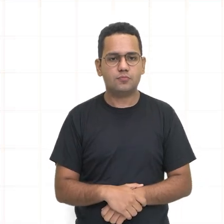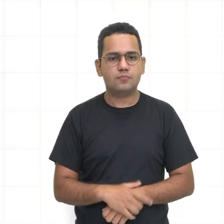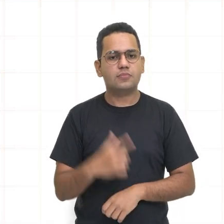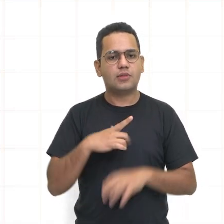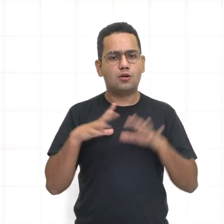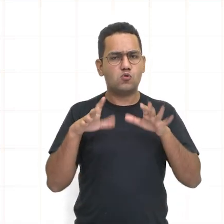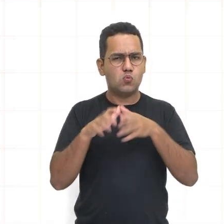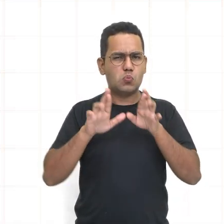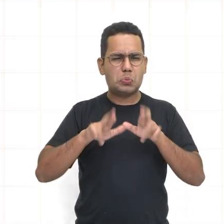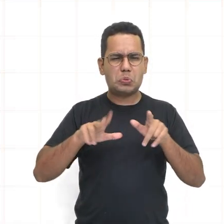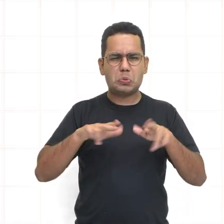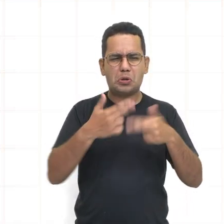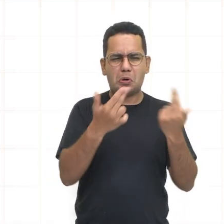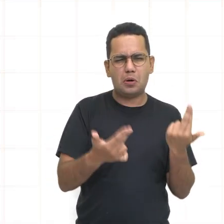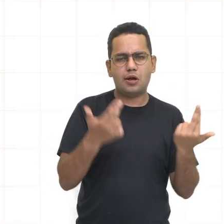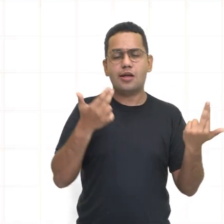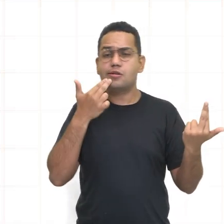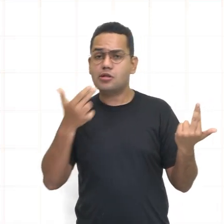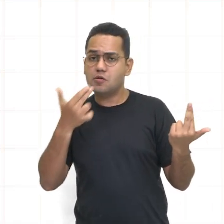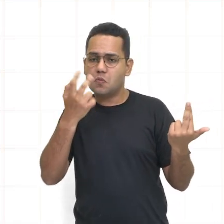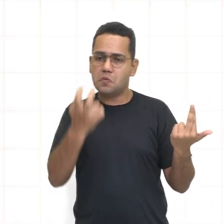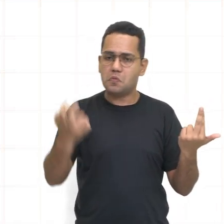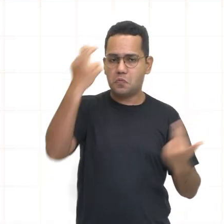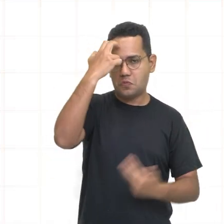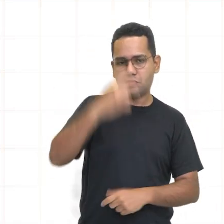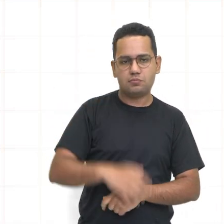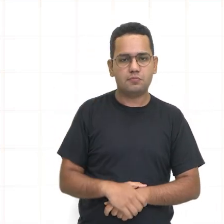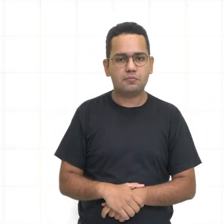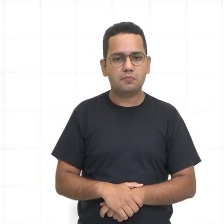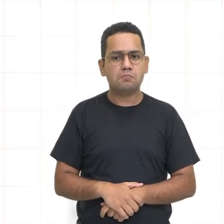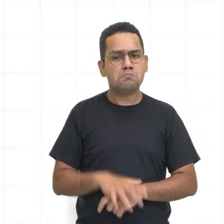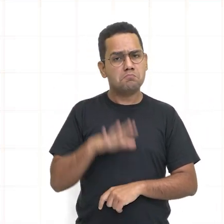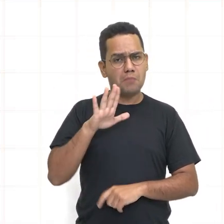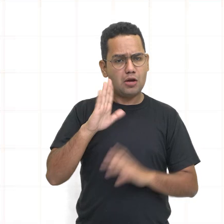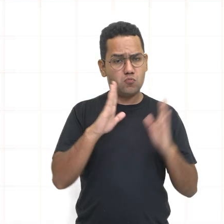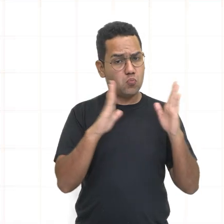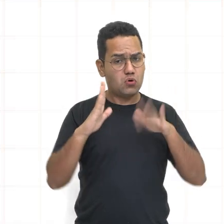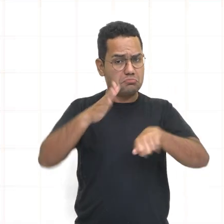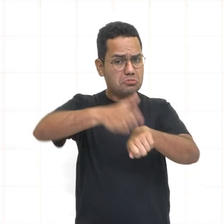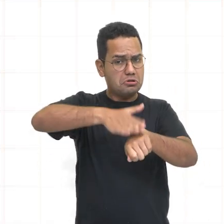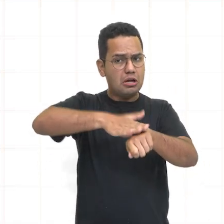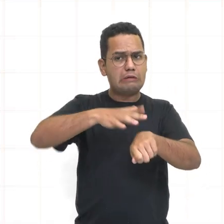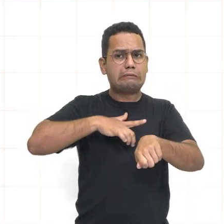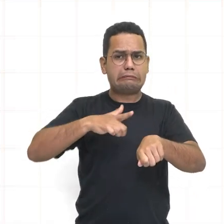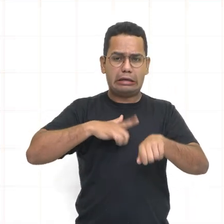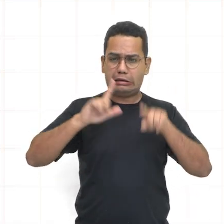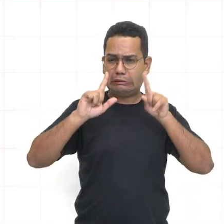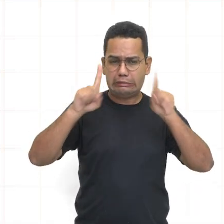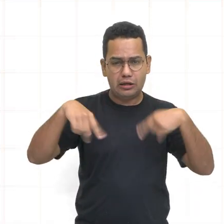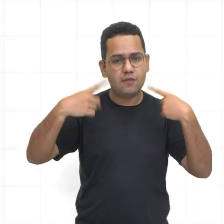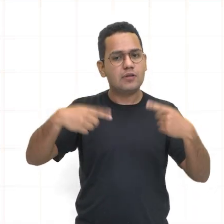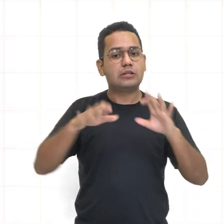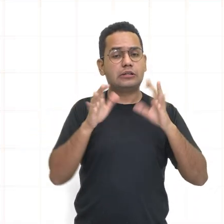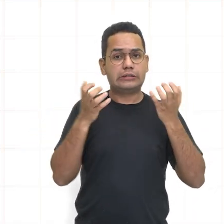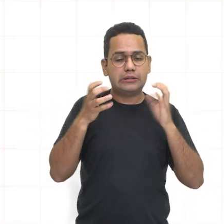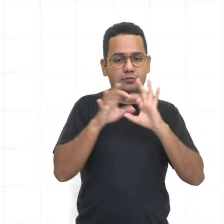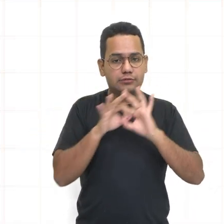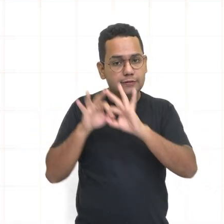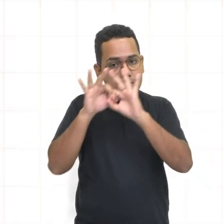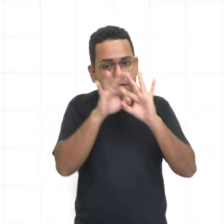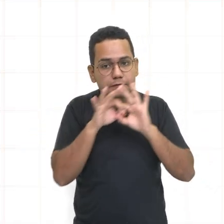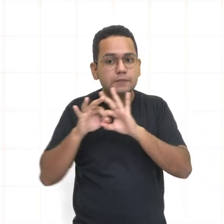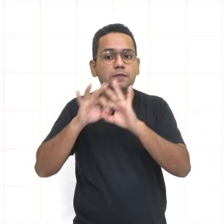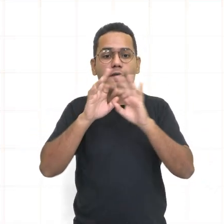étnicos, línguas e culturas, desde a independência, tem enfrentado o desafio de unificar essa